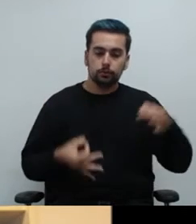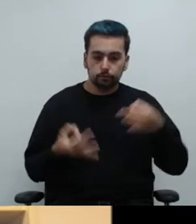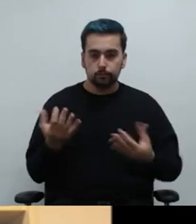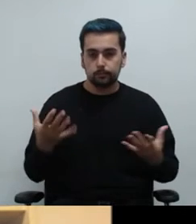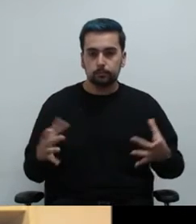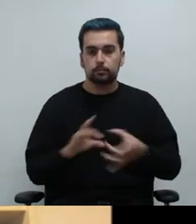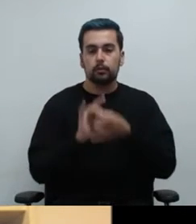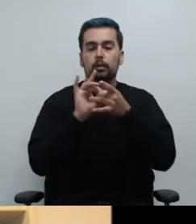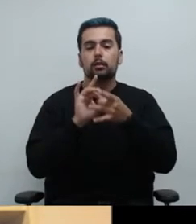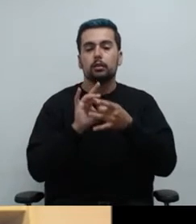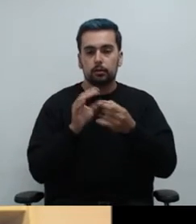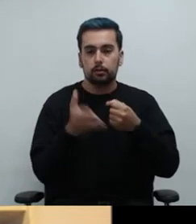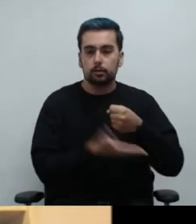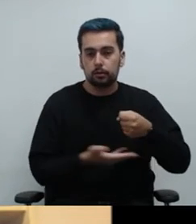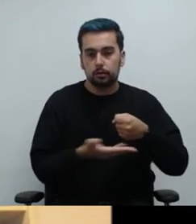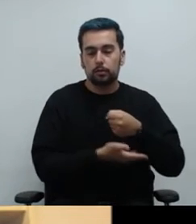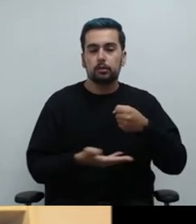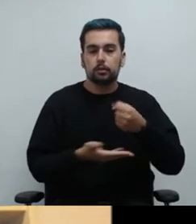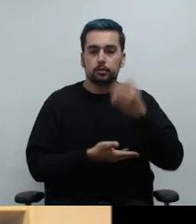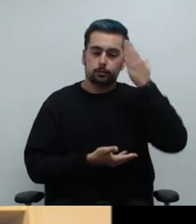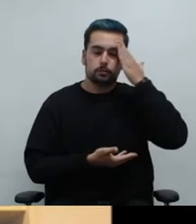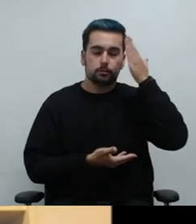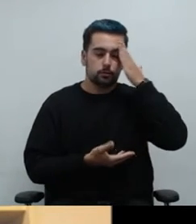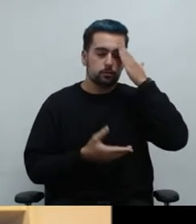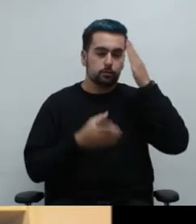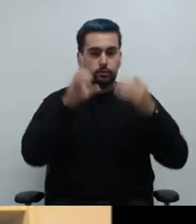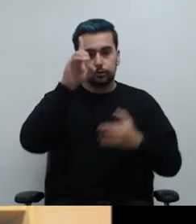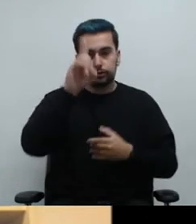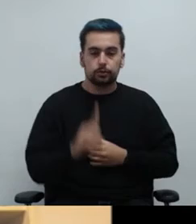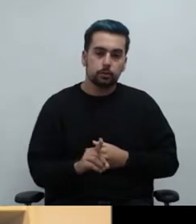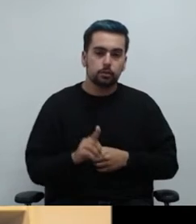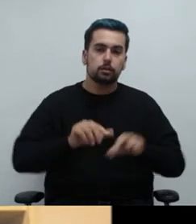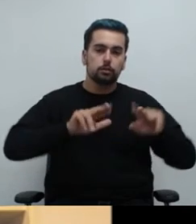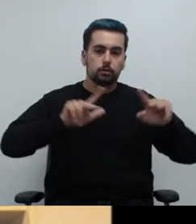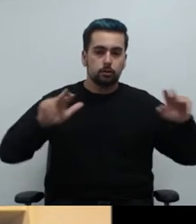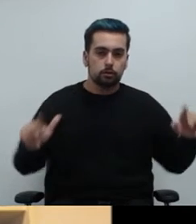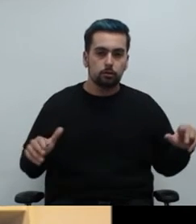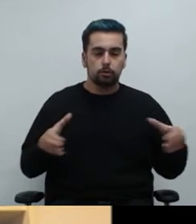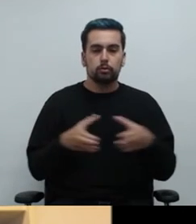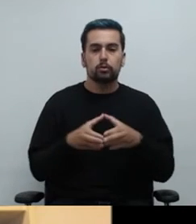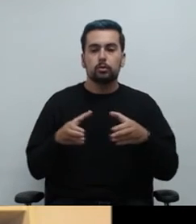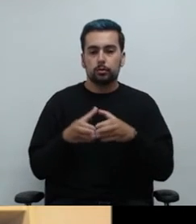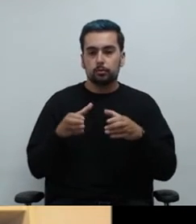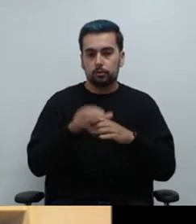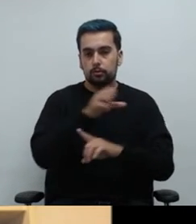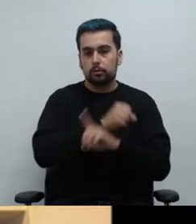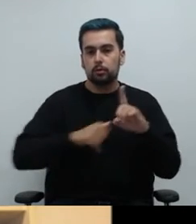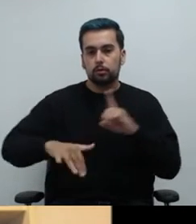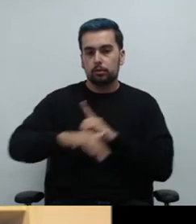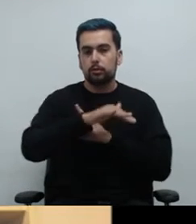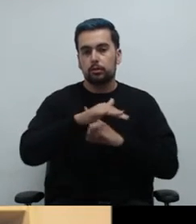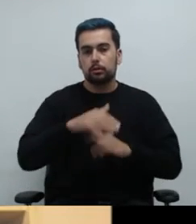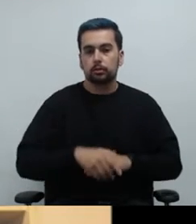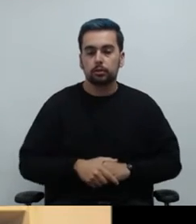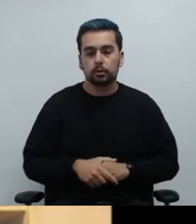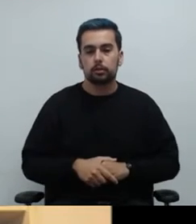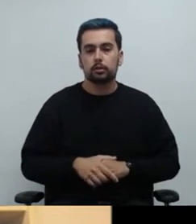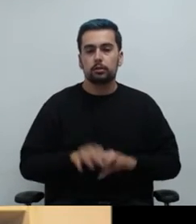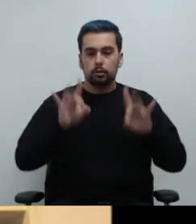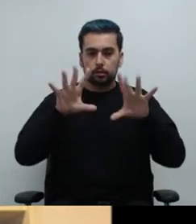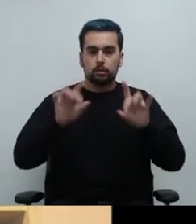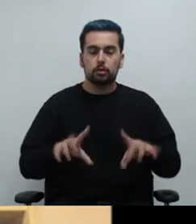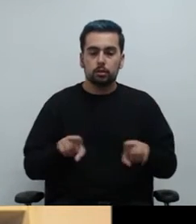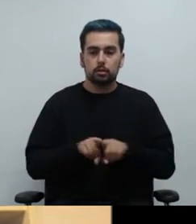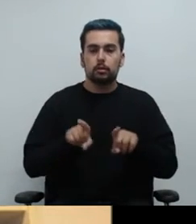integrador, baseado no reconhecimento de direitos dos diferentes grupos sociais, especialmente